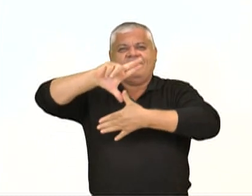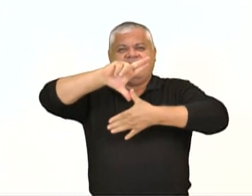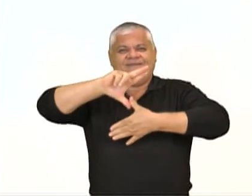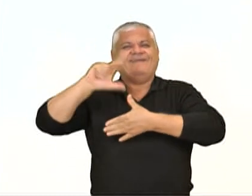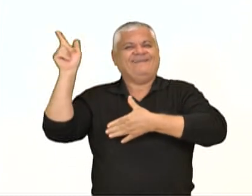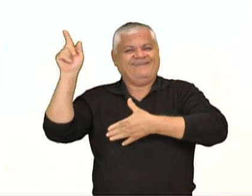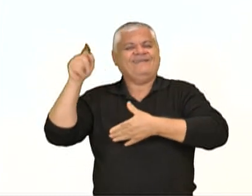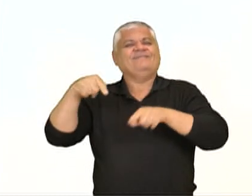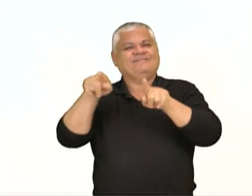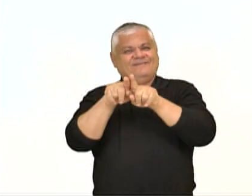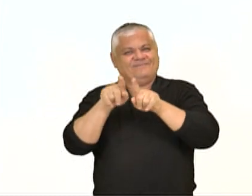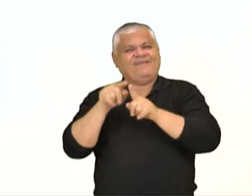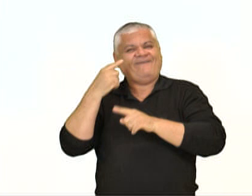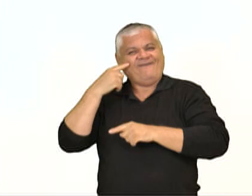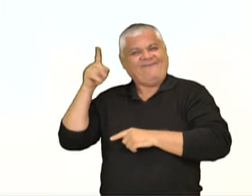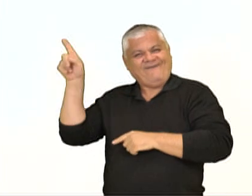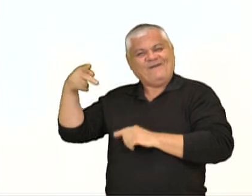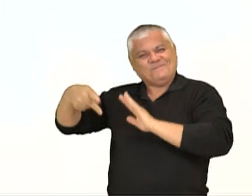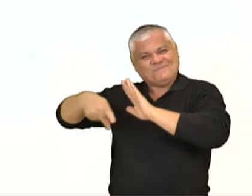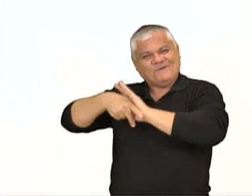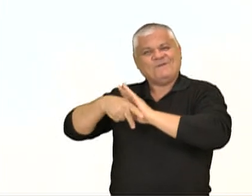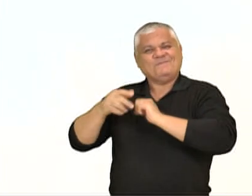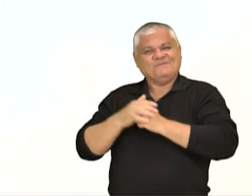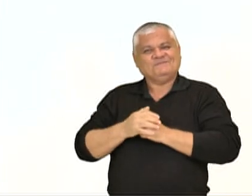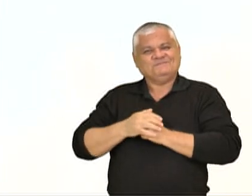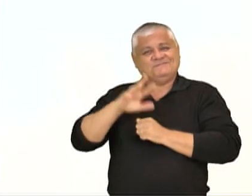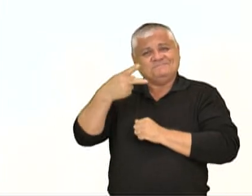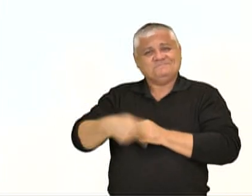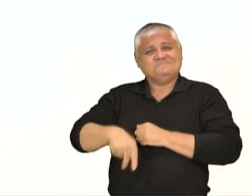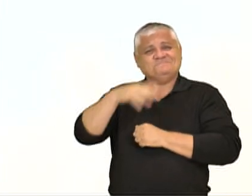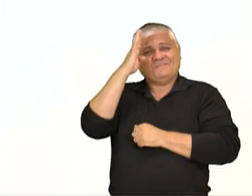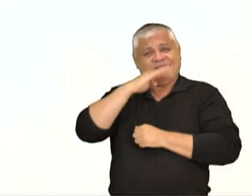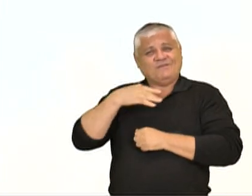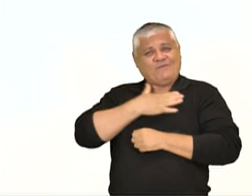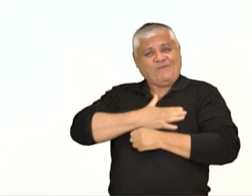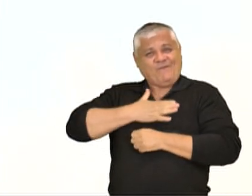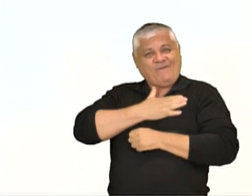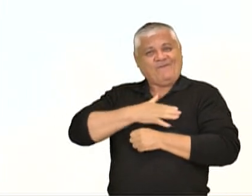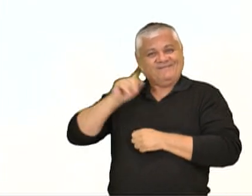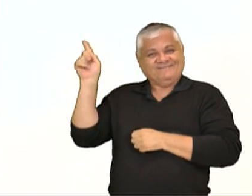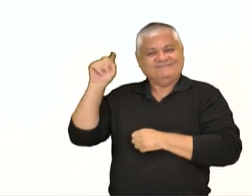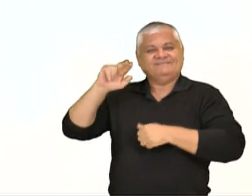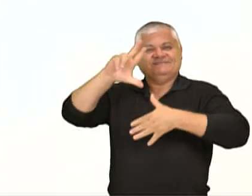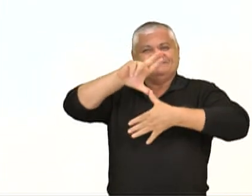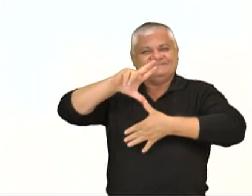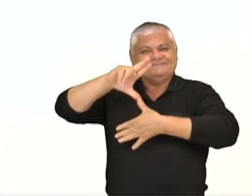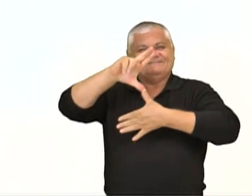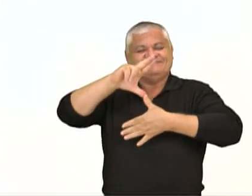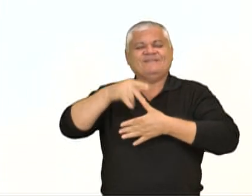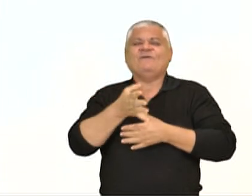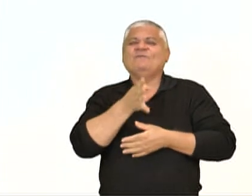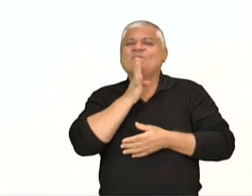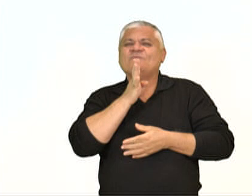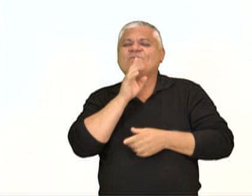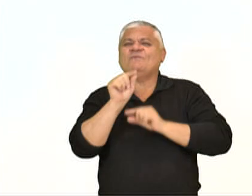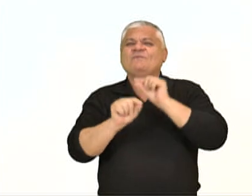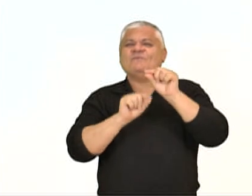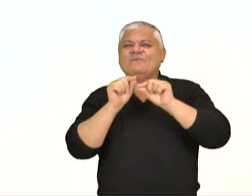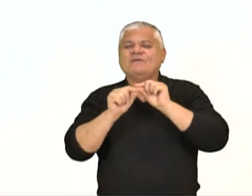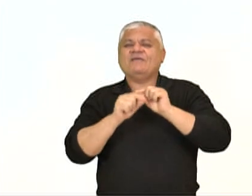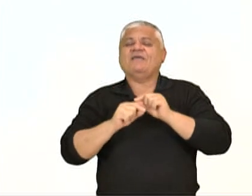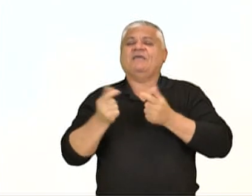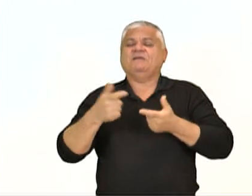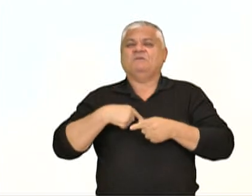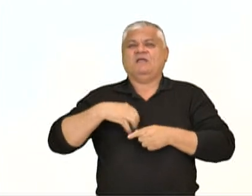aqui para cá, para o nosso lado do mundo. O reggaeton é bem conhecido, principalmente países assim